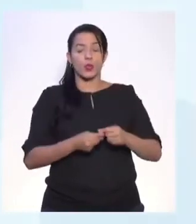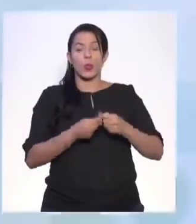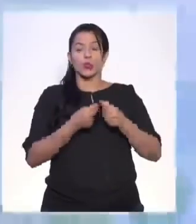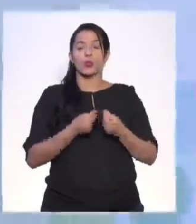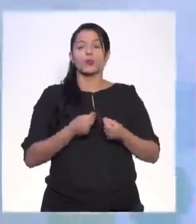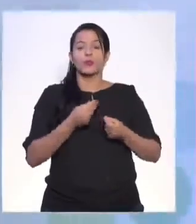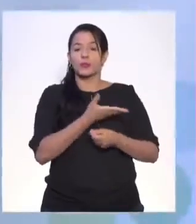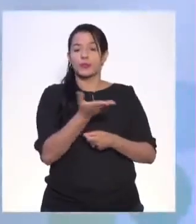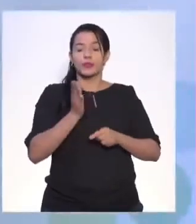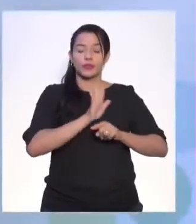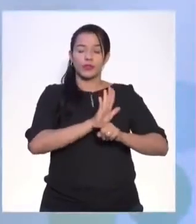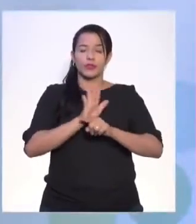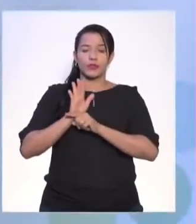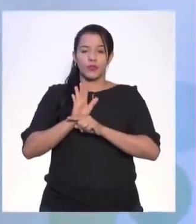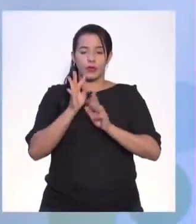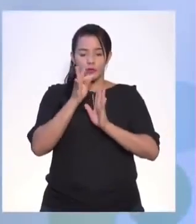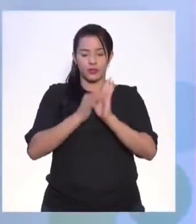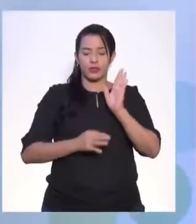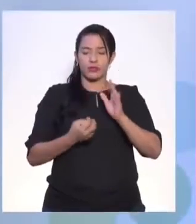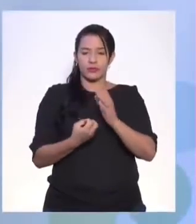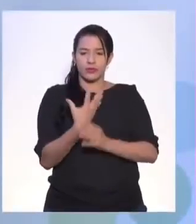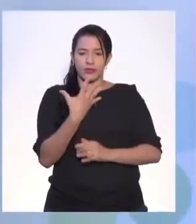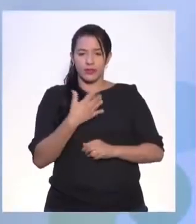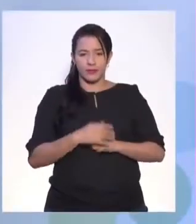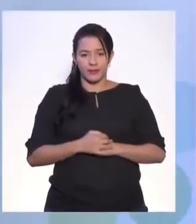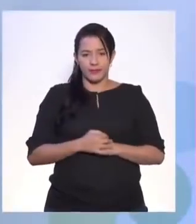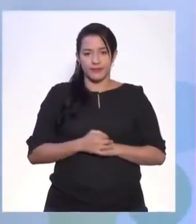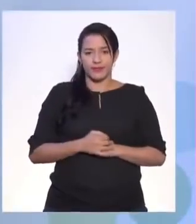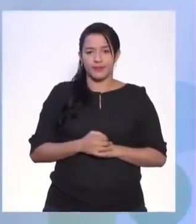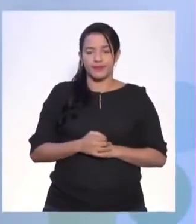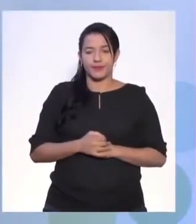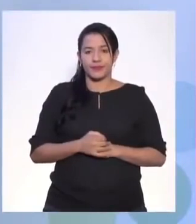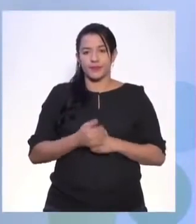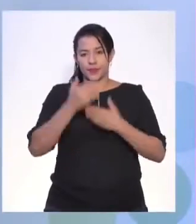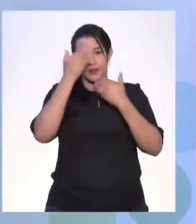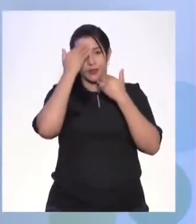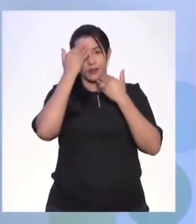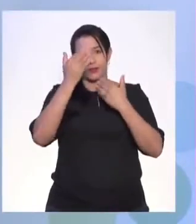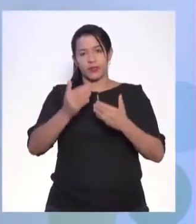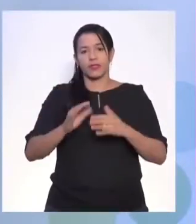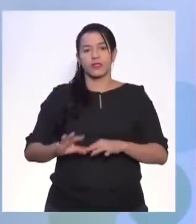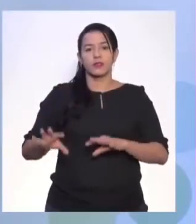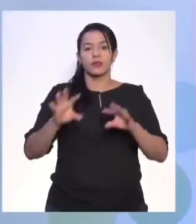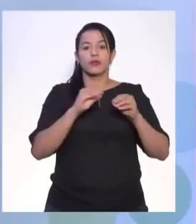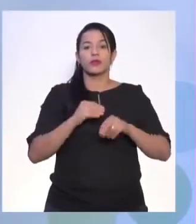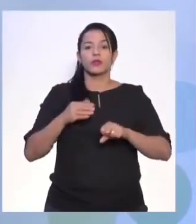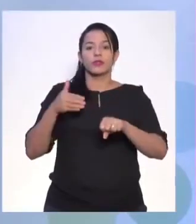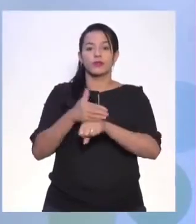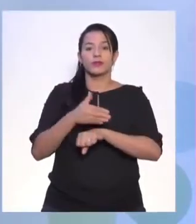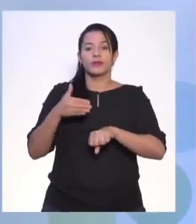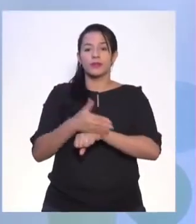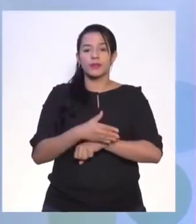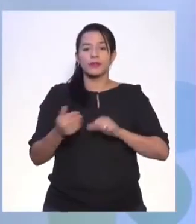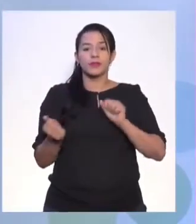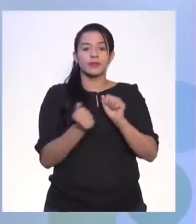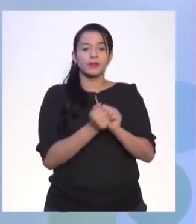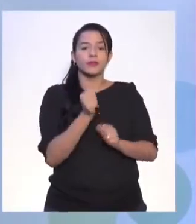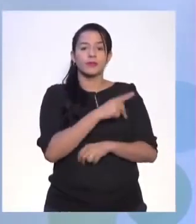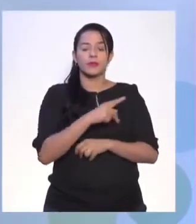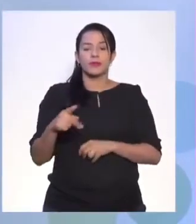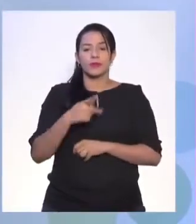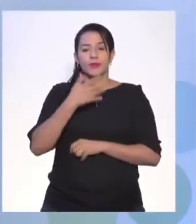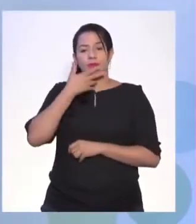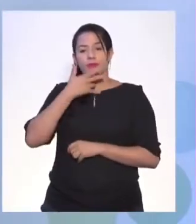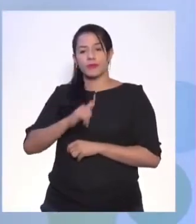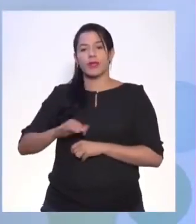ajudá-los a produzir esse texto, tá? Obrigada pela participação de vocês, professores,